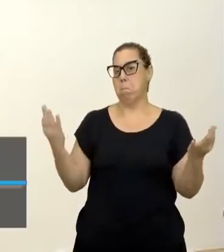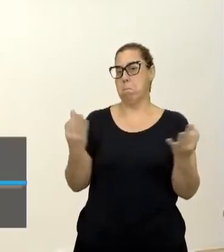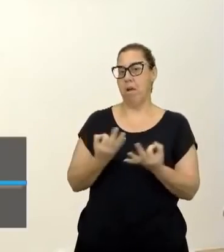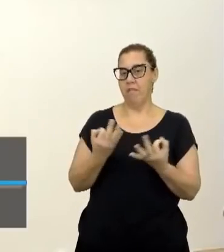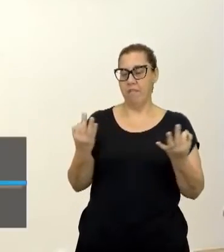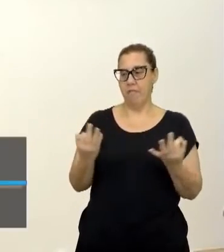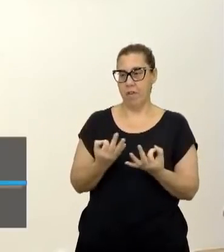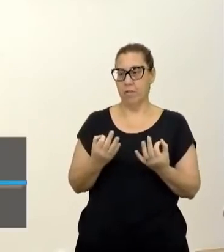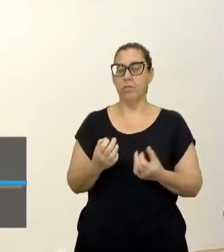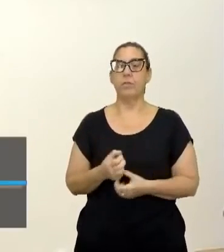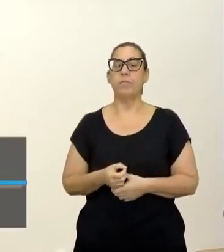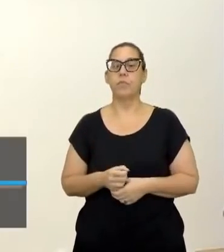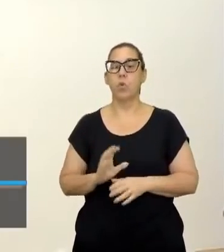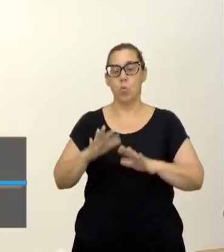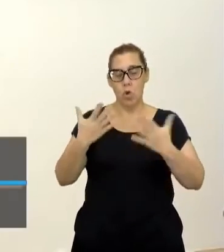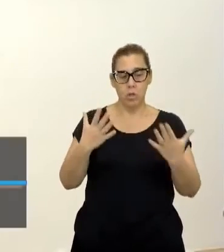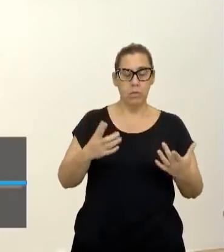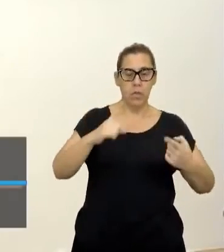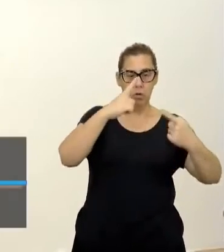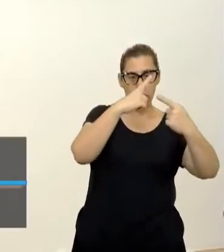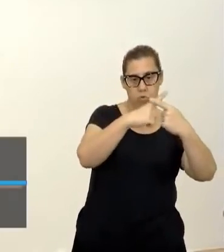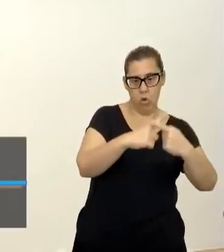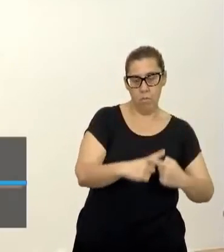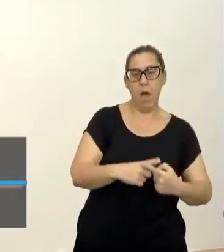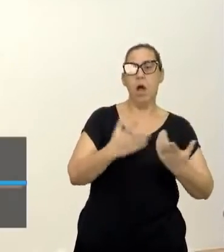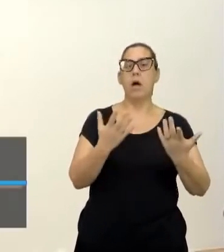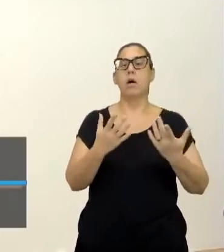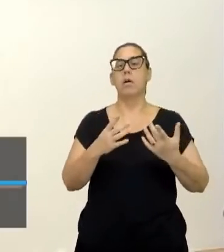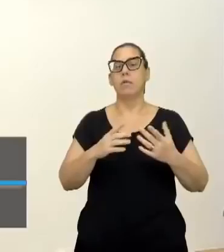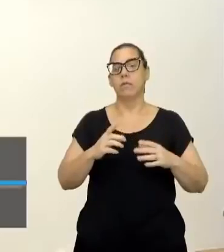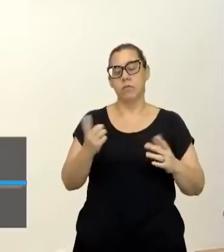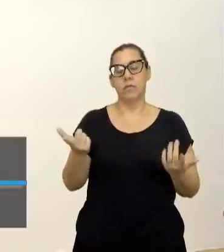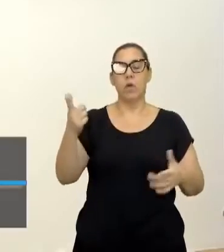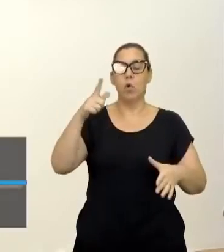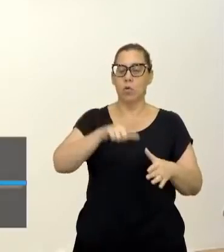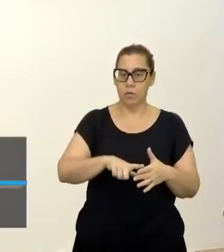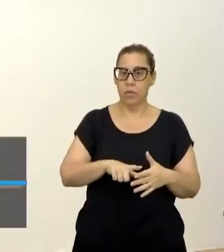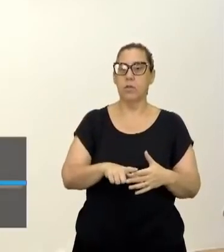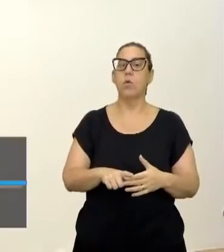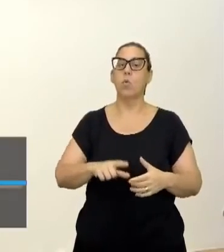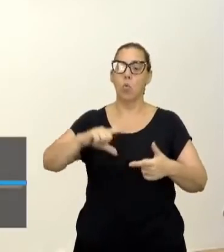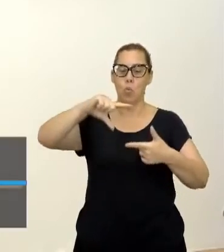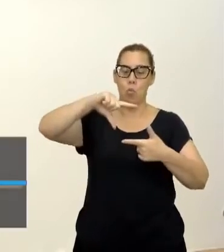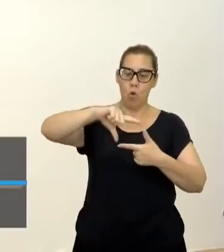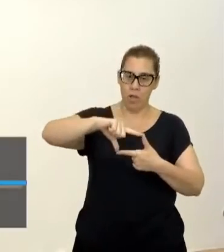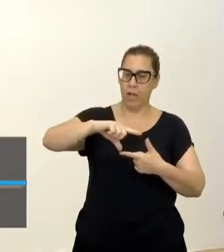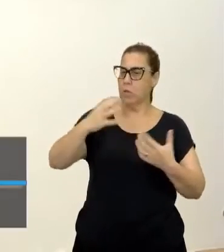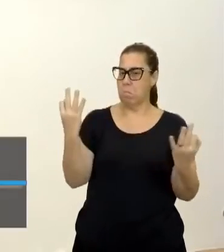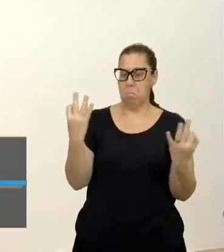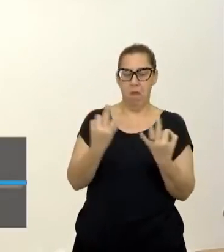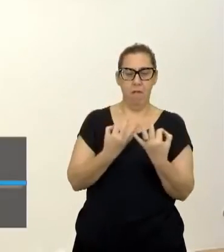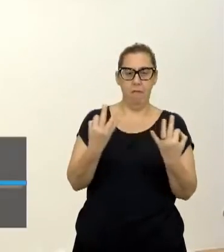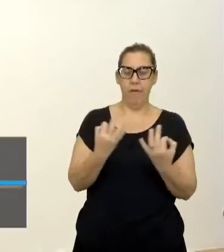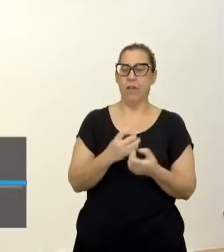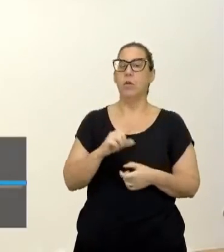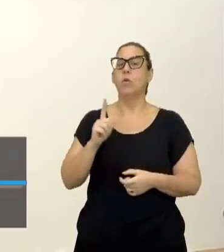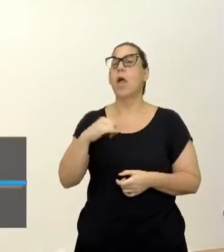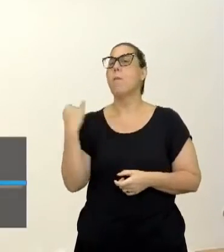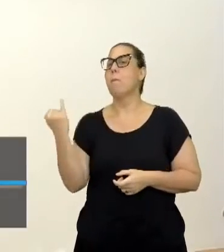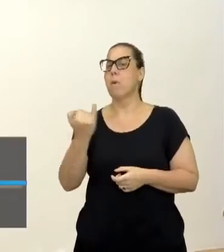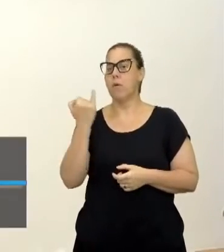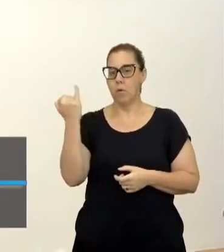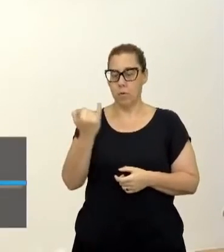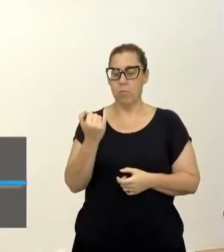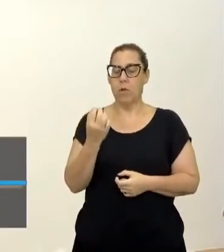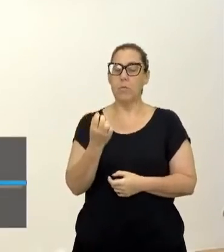toda vez que você multiplicar ou fazer a distributiva, você vai chegar no trinômio quadrado perfeito. E o que tem isso de importante? Porque